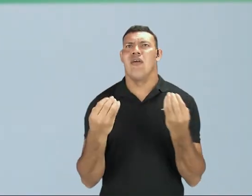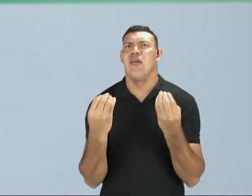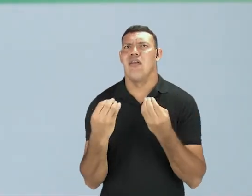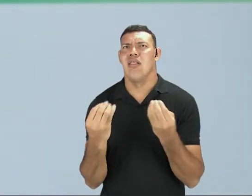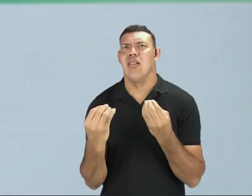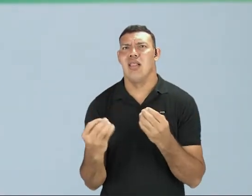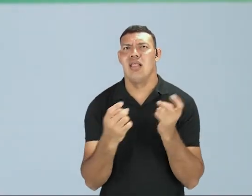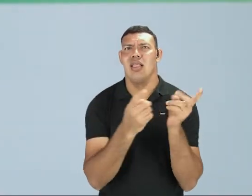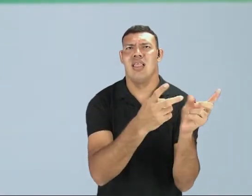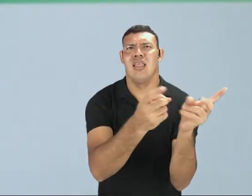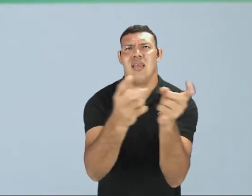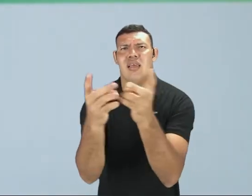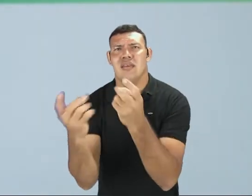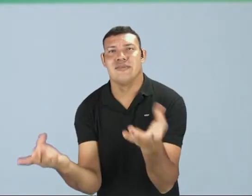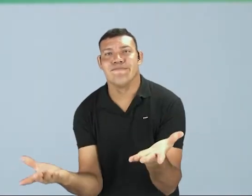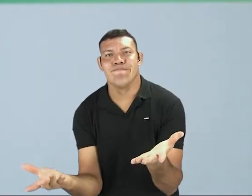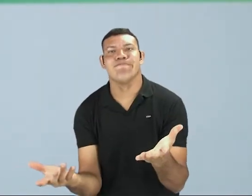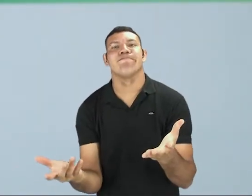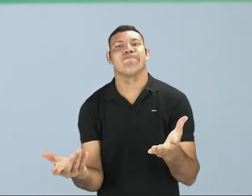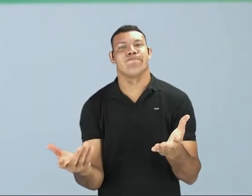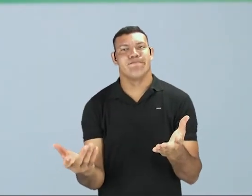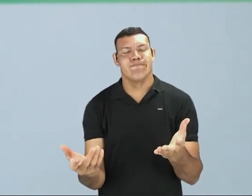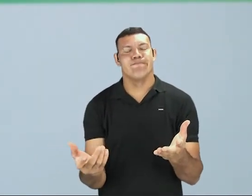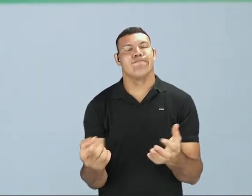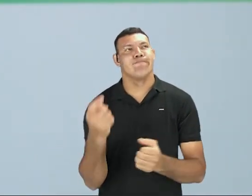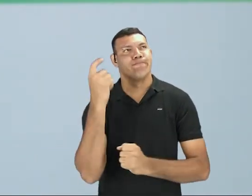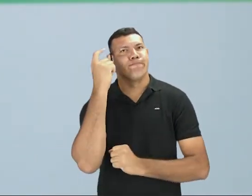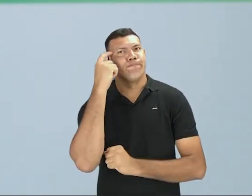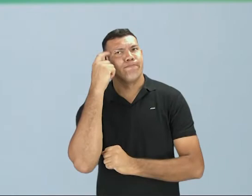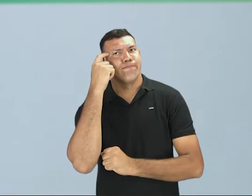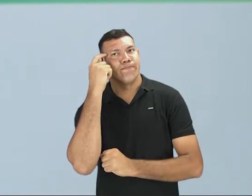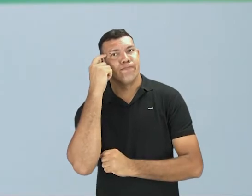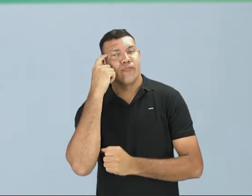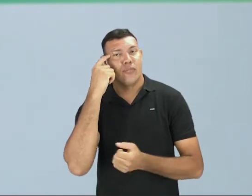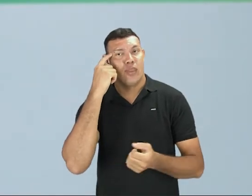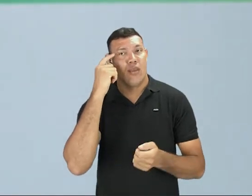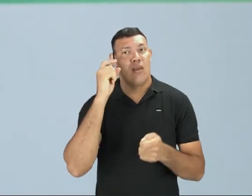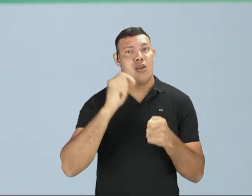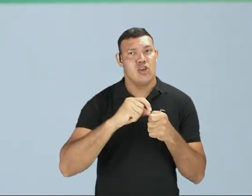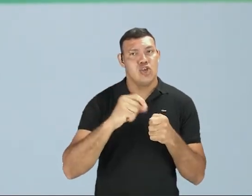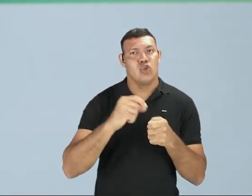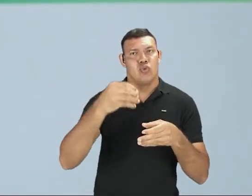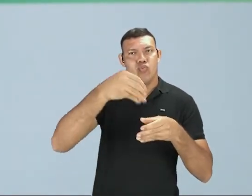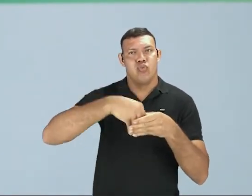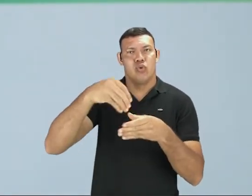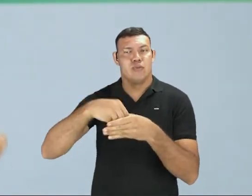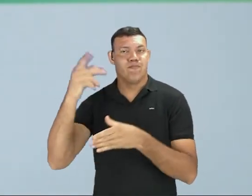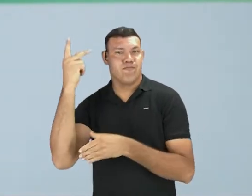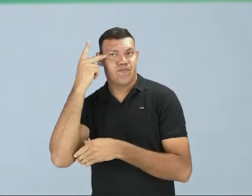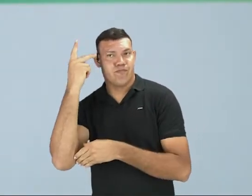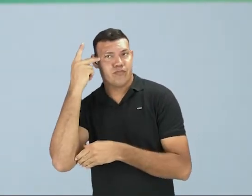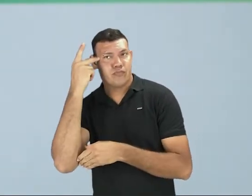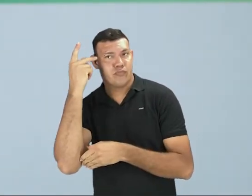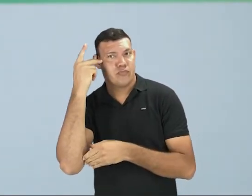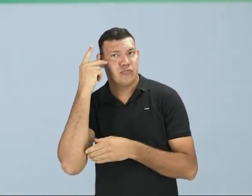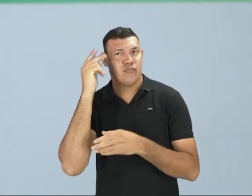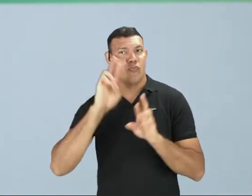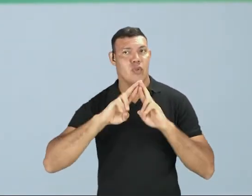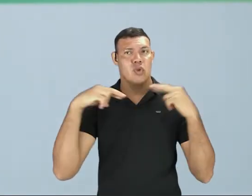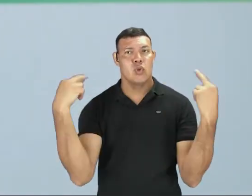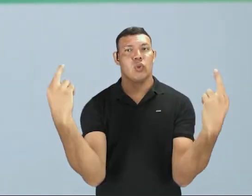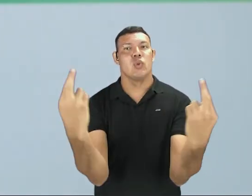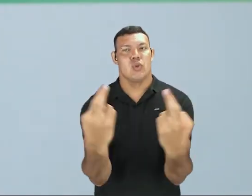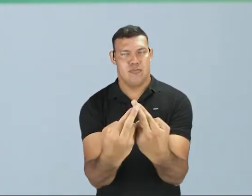pode consumir, né? Então, os cafeicultores de São Paulo eles se reúnem, né, no convênio de Taubaté, nessa cidade, em